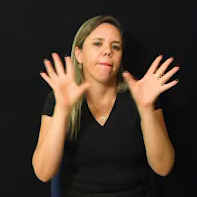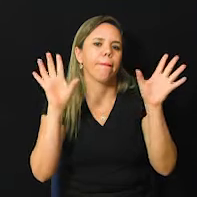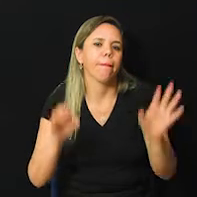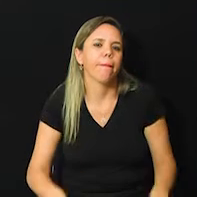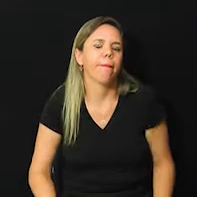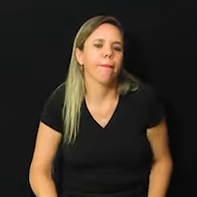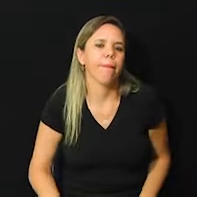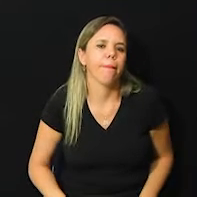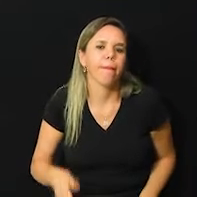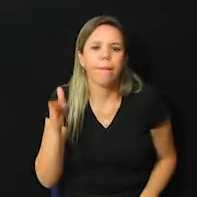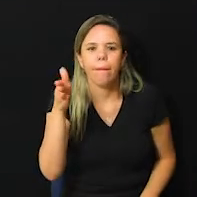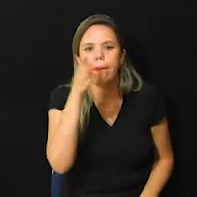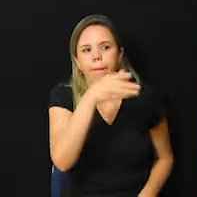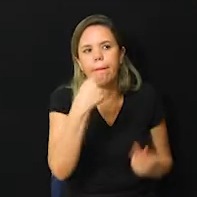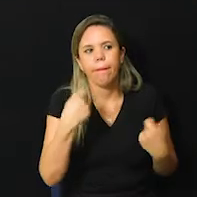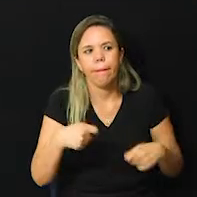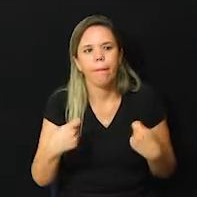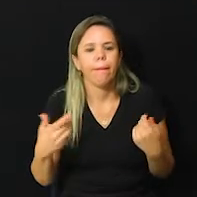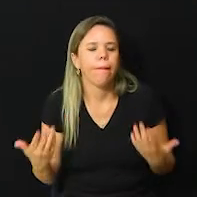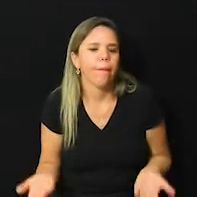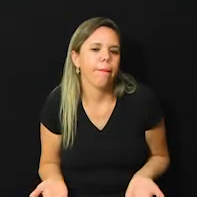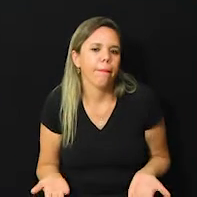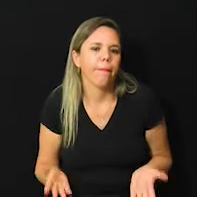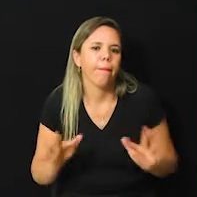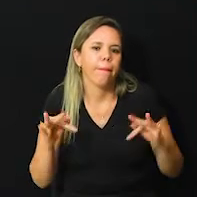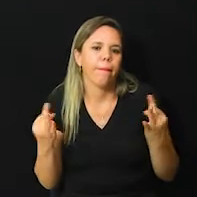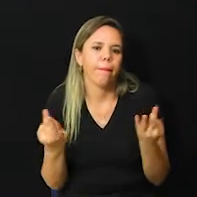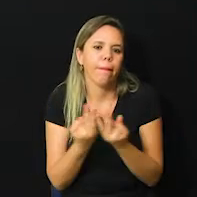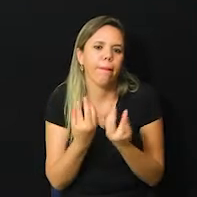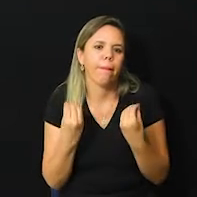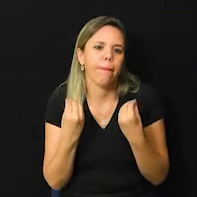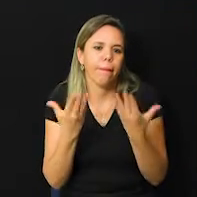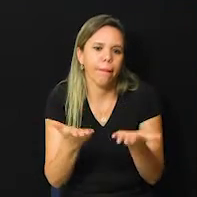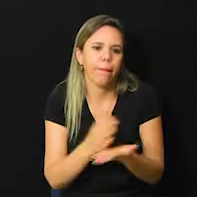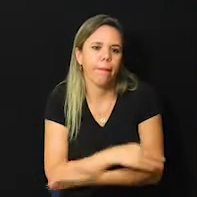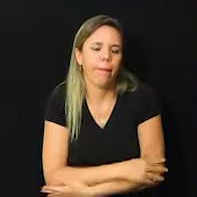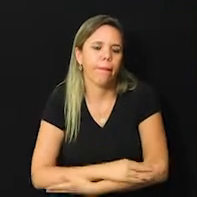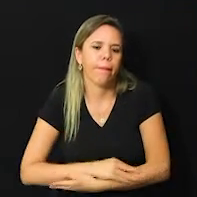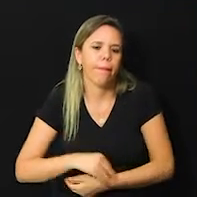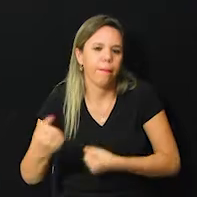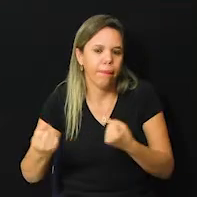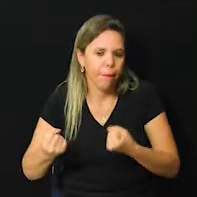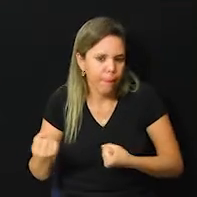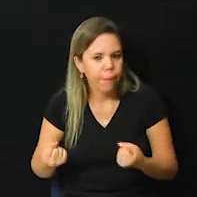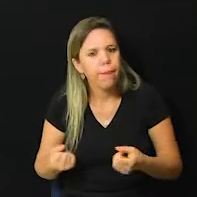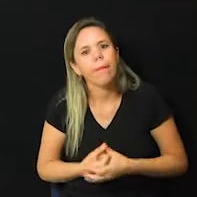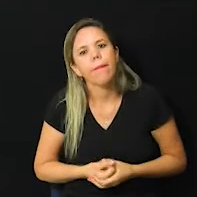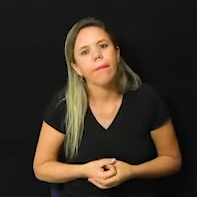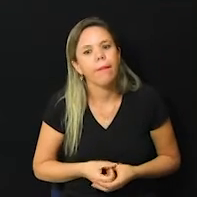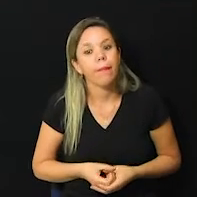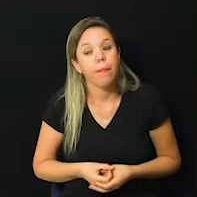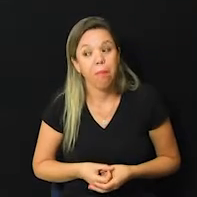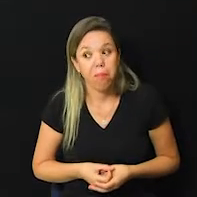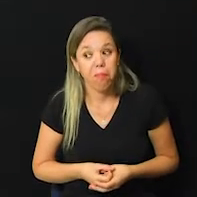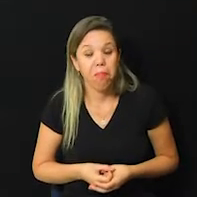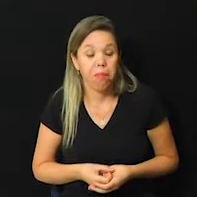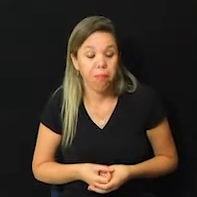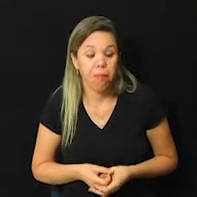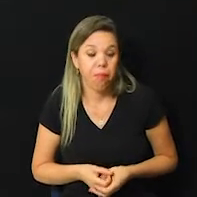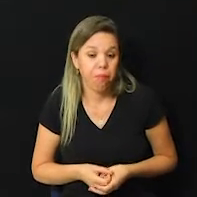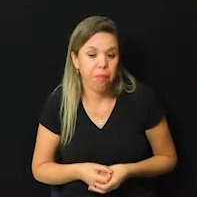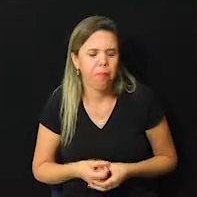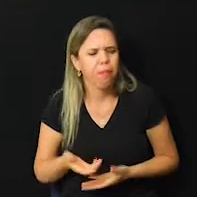de andar quando você precisa sabe porque as famílias te dão te dão um carro E aí a gente tava até